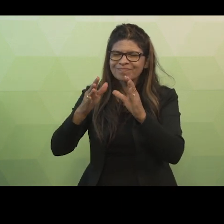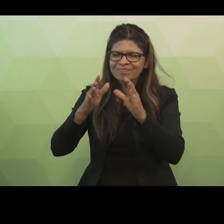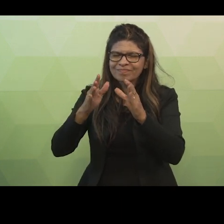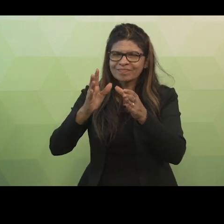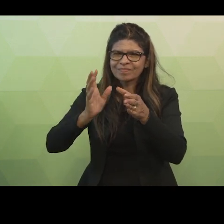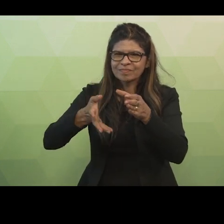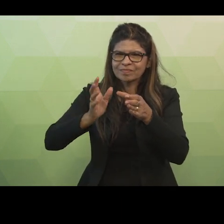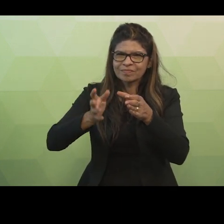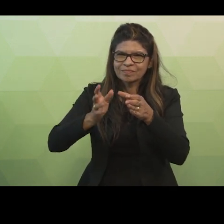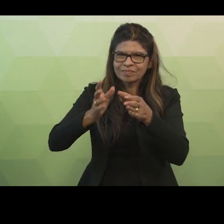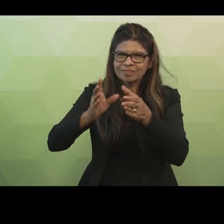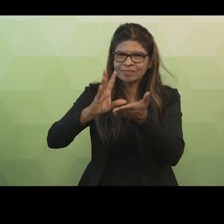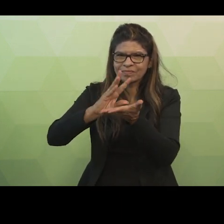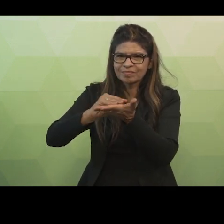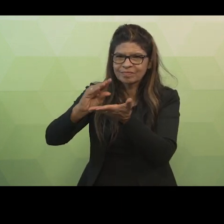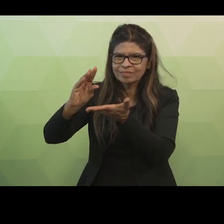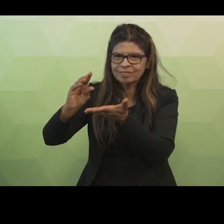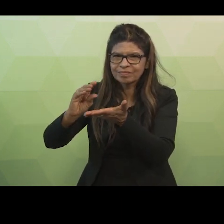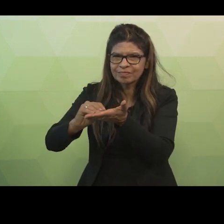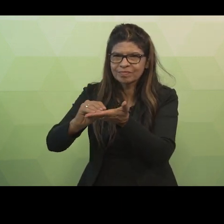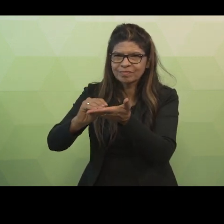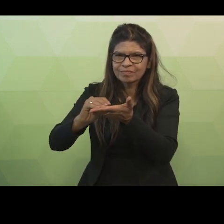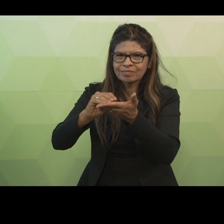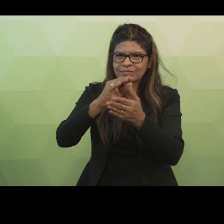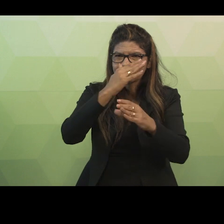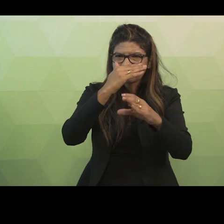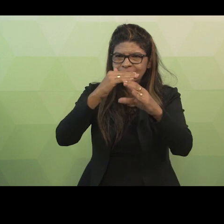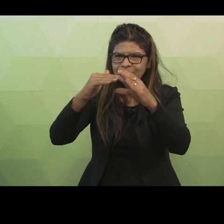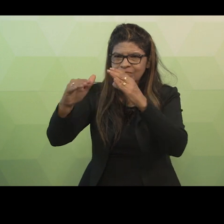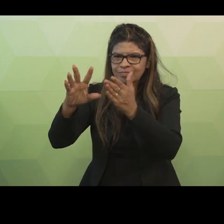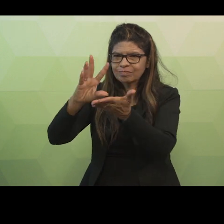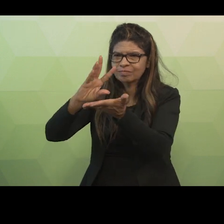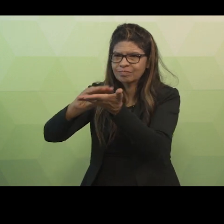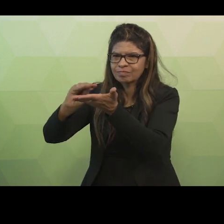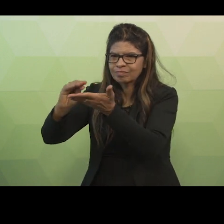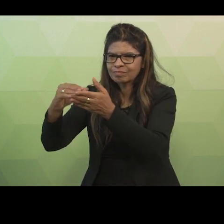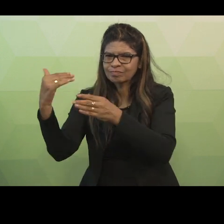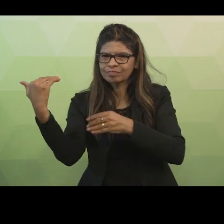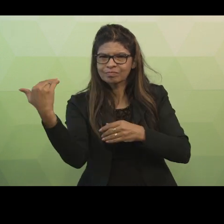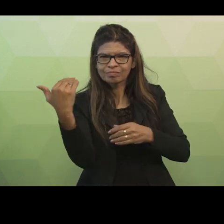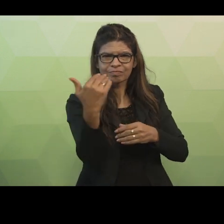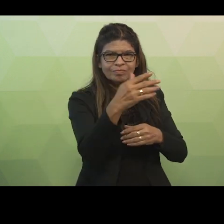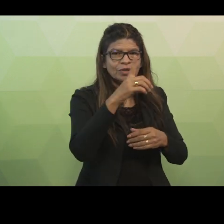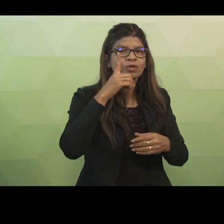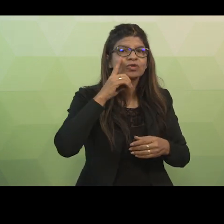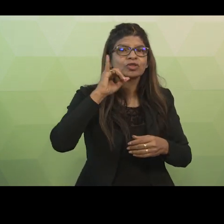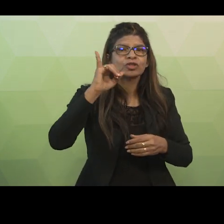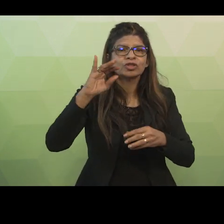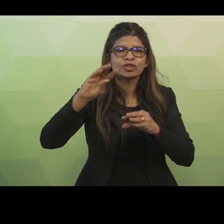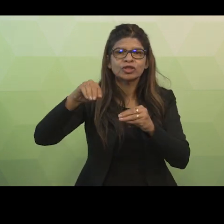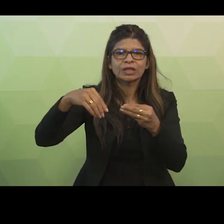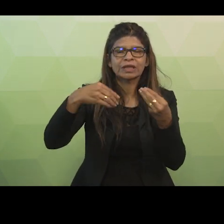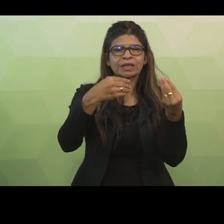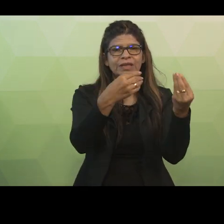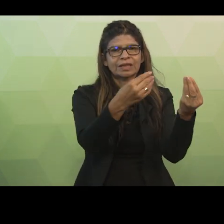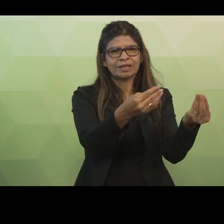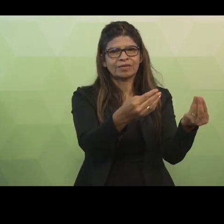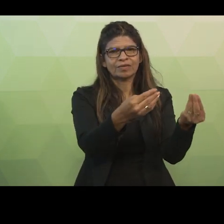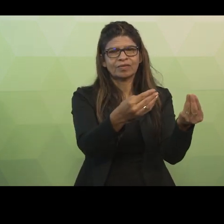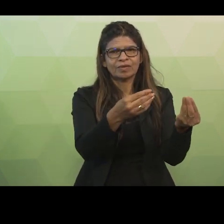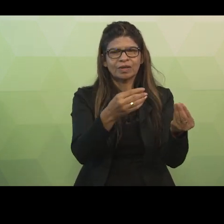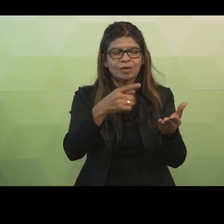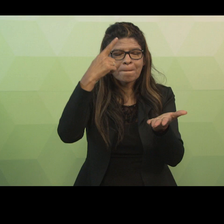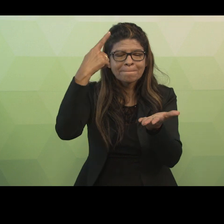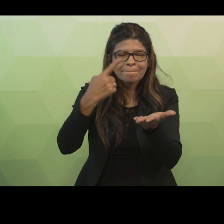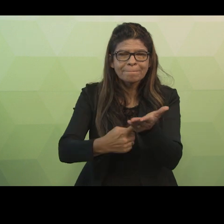banco de dados envia uma mensagem de retorno para o sistema com a data de devolução prevista para aquele empréstimo. O